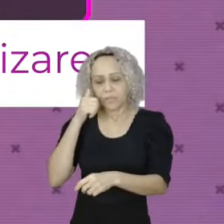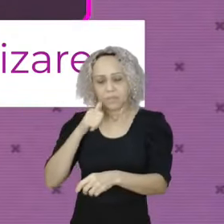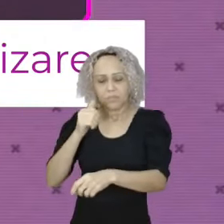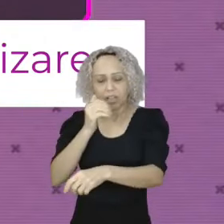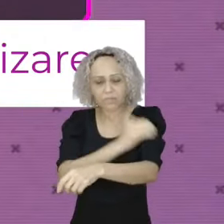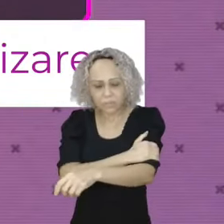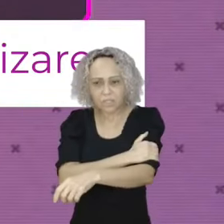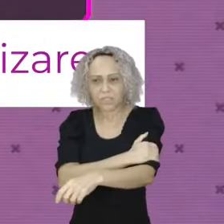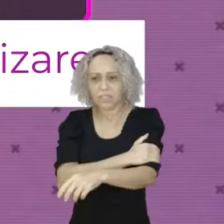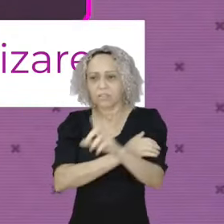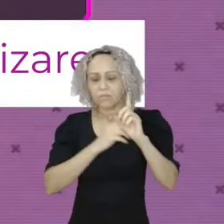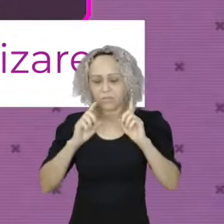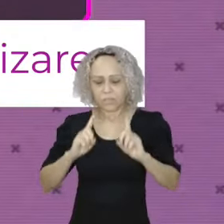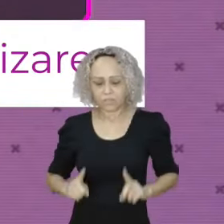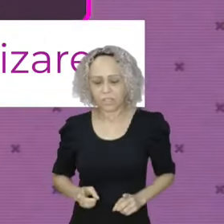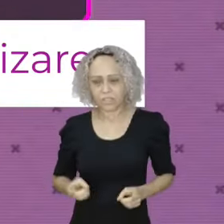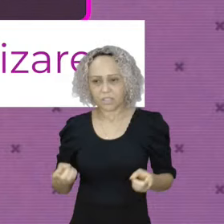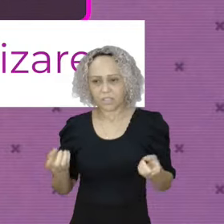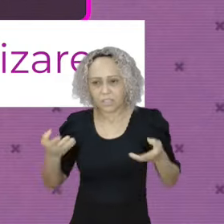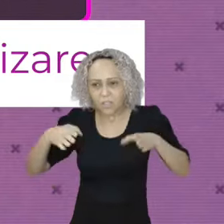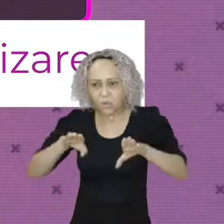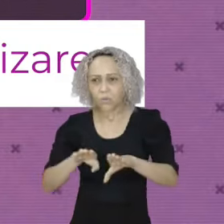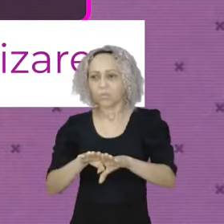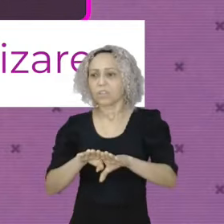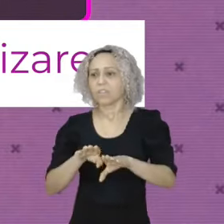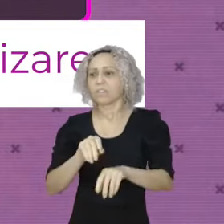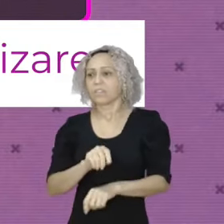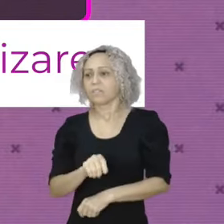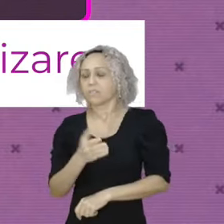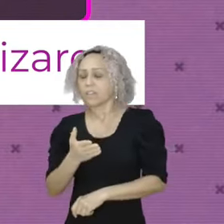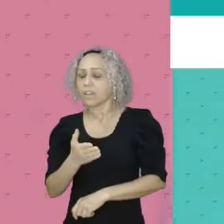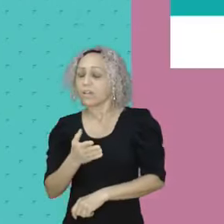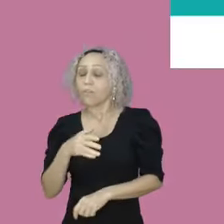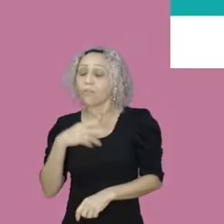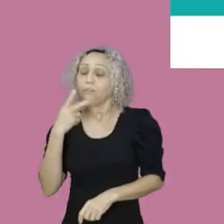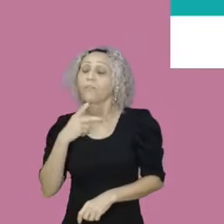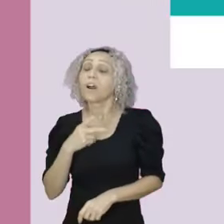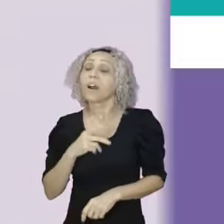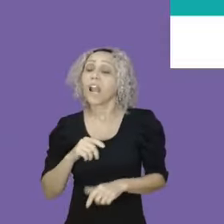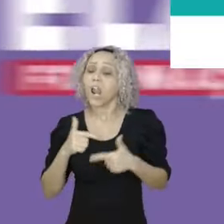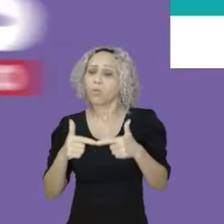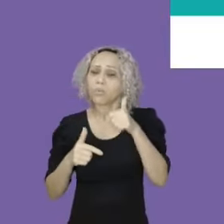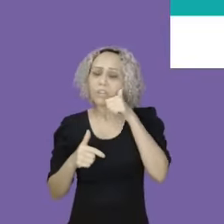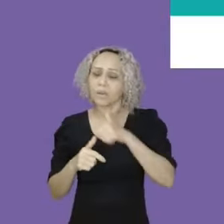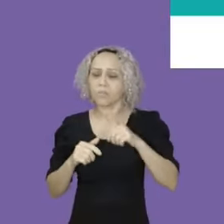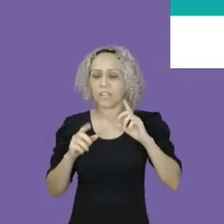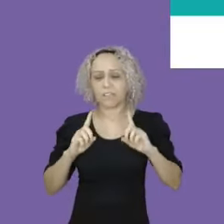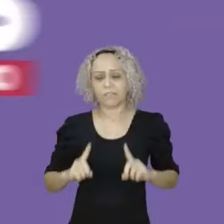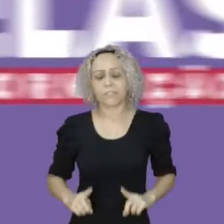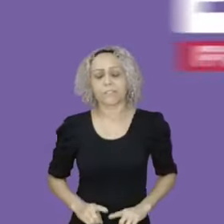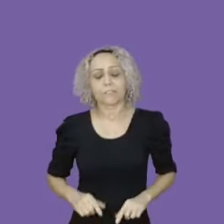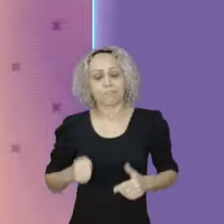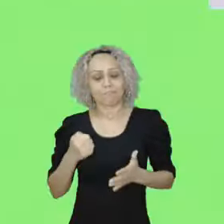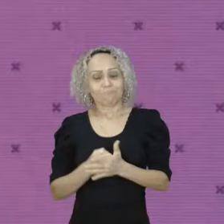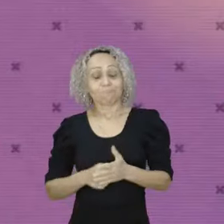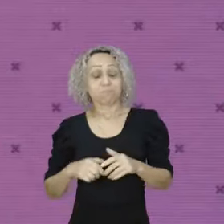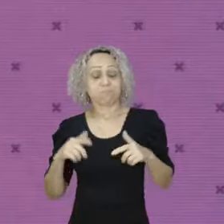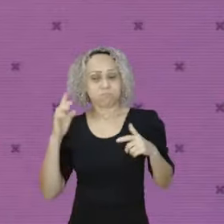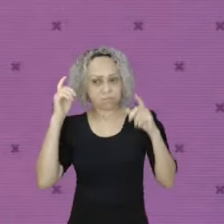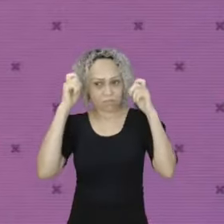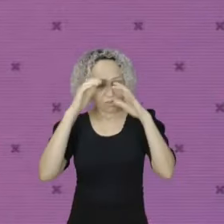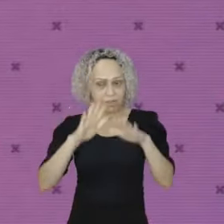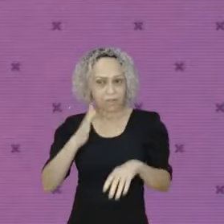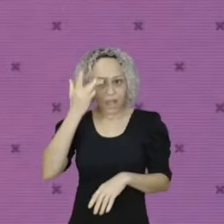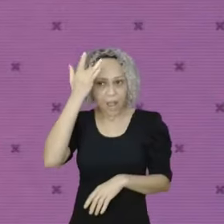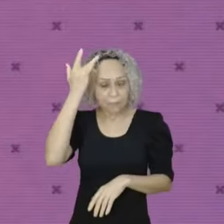inclusiva fala sobre como é a luta de uma mulher com deficiência não perca a aula de amanhã